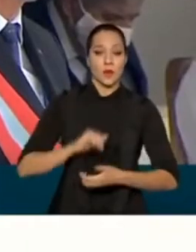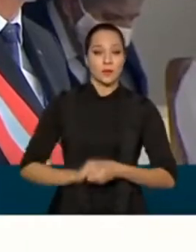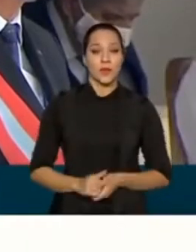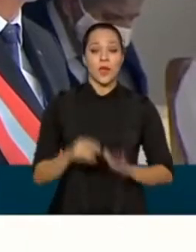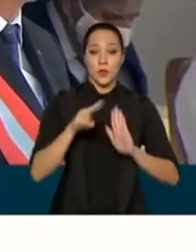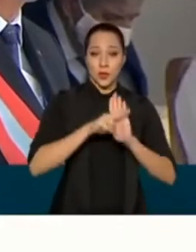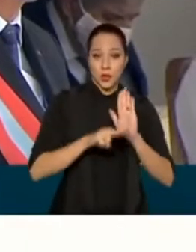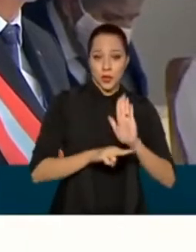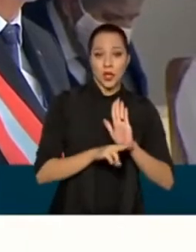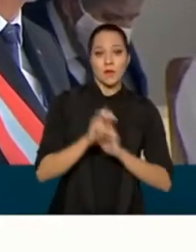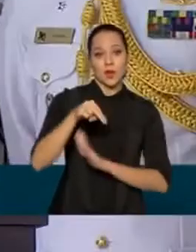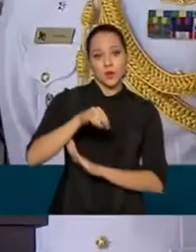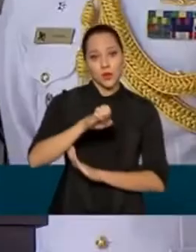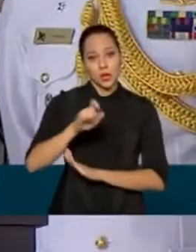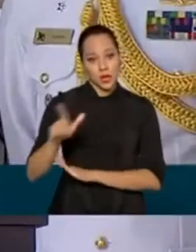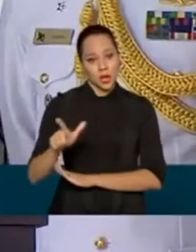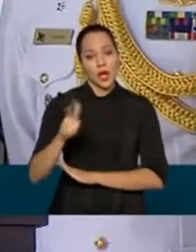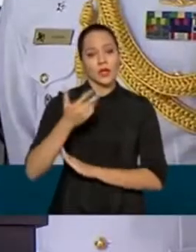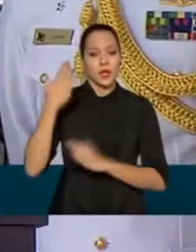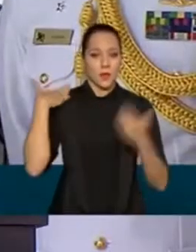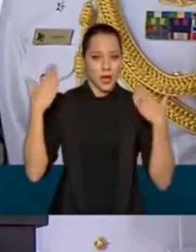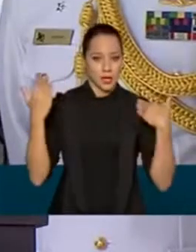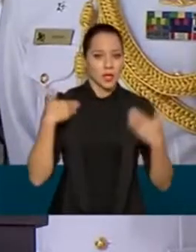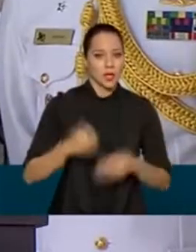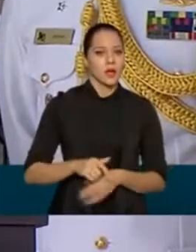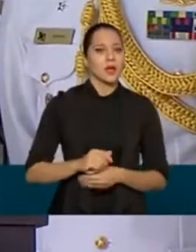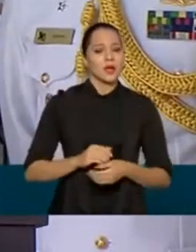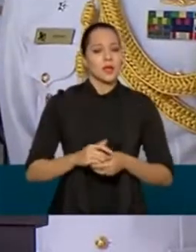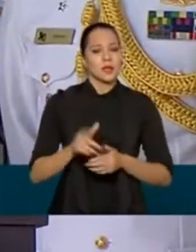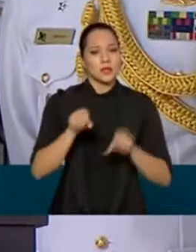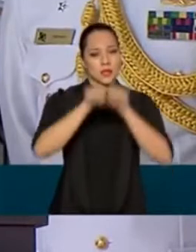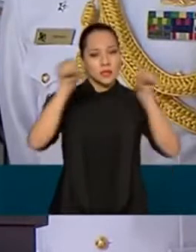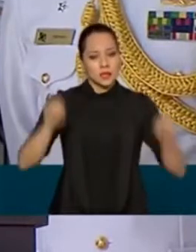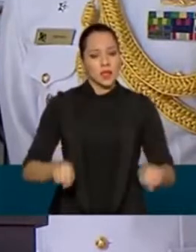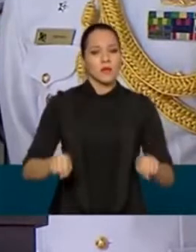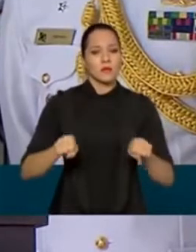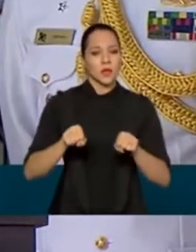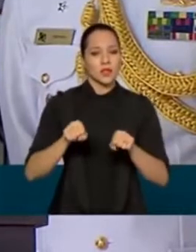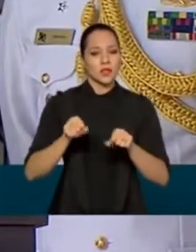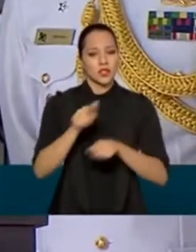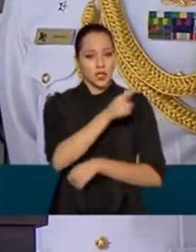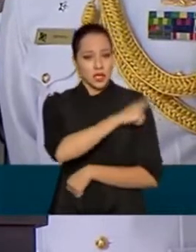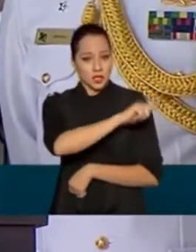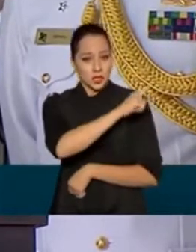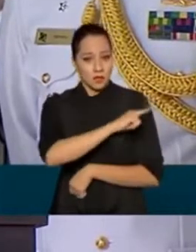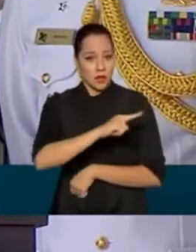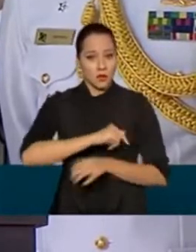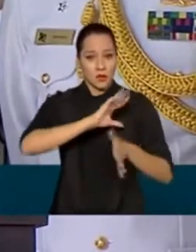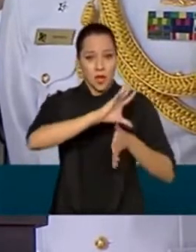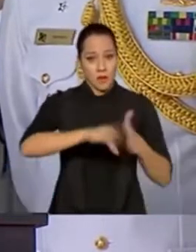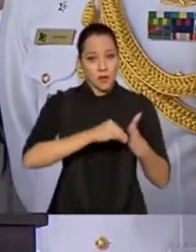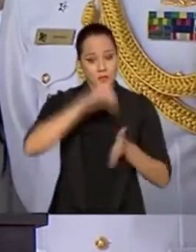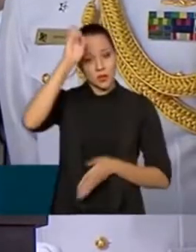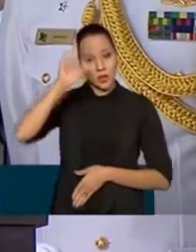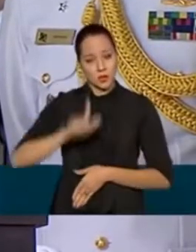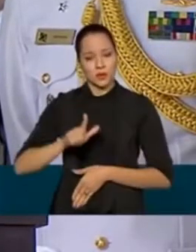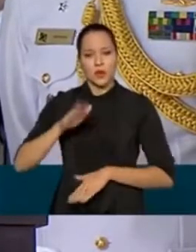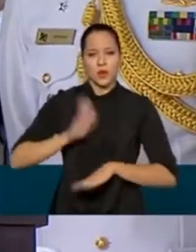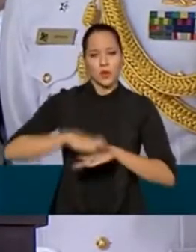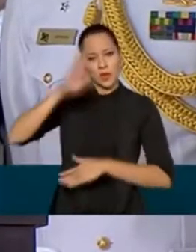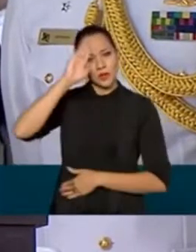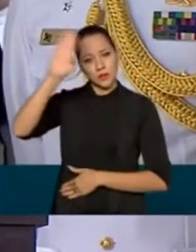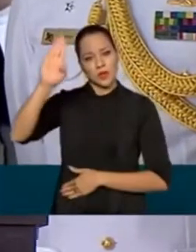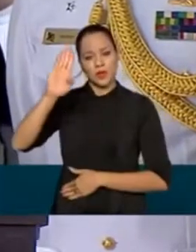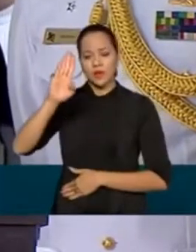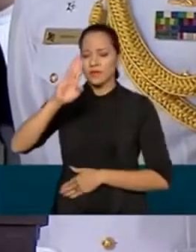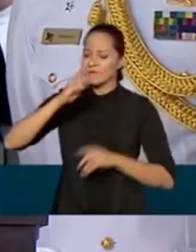Marinha, Mentalidade Marítima, Sistema de Gerenciamento da Amazônia Azul e, o mais importante, pessoal, o nosso